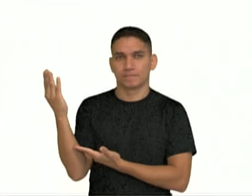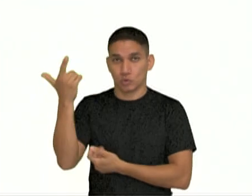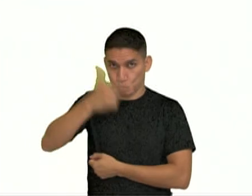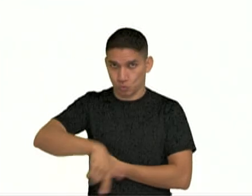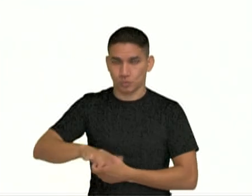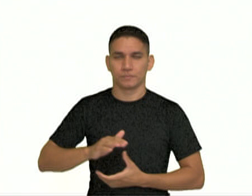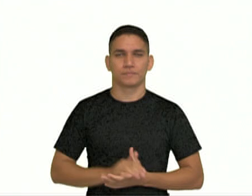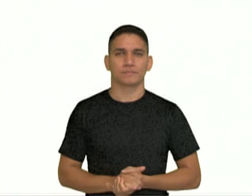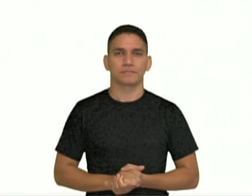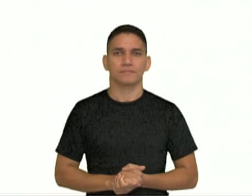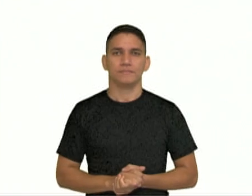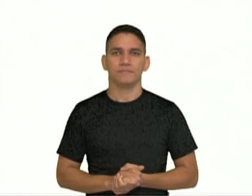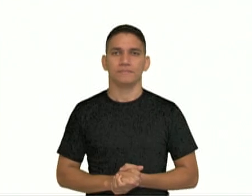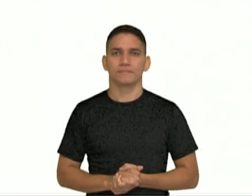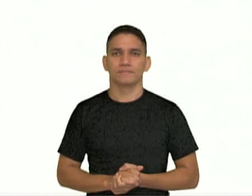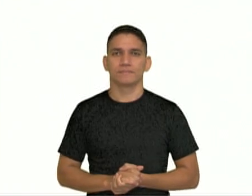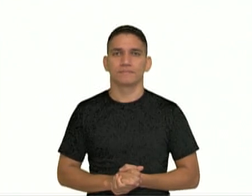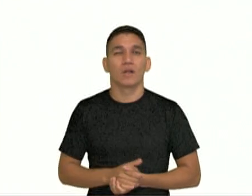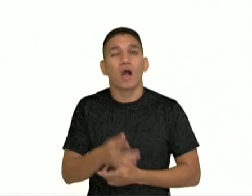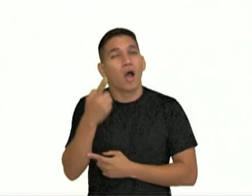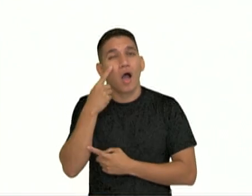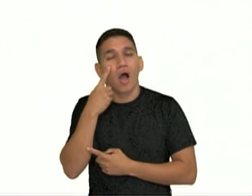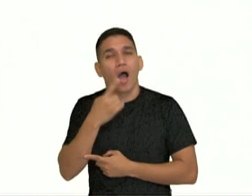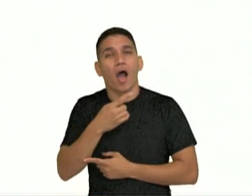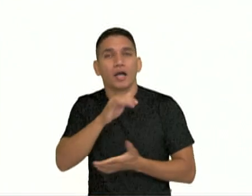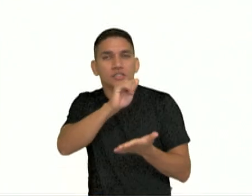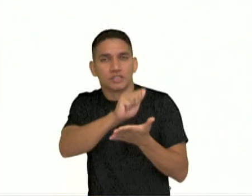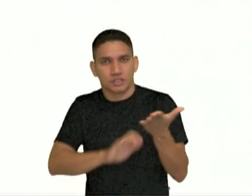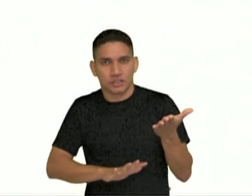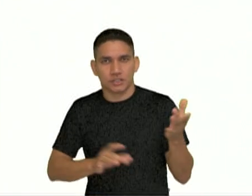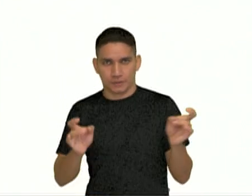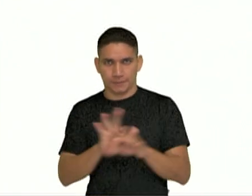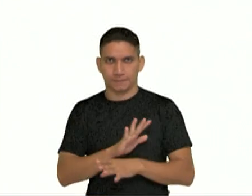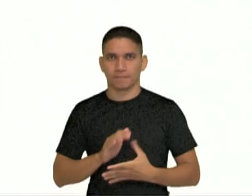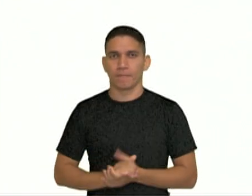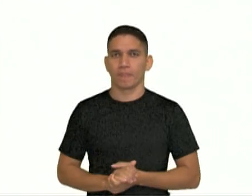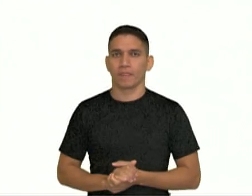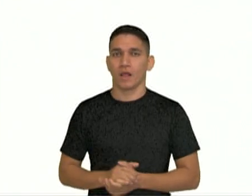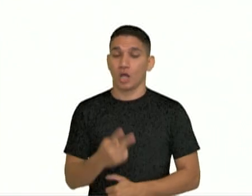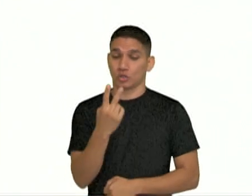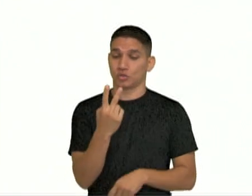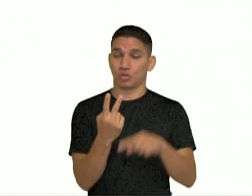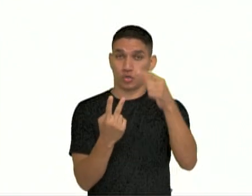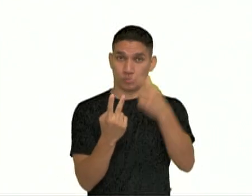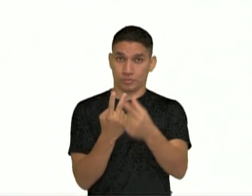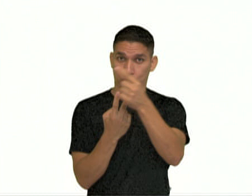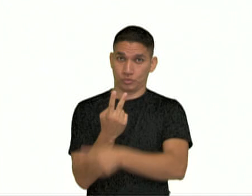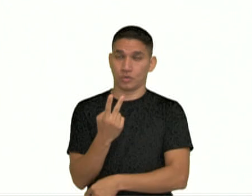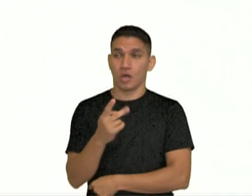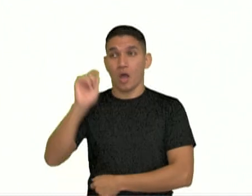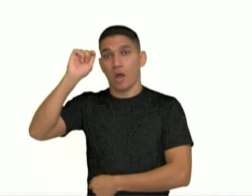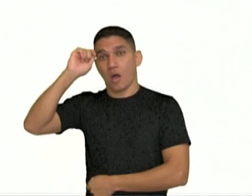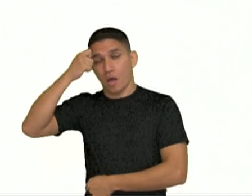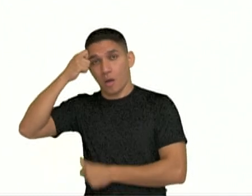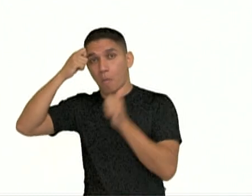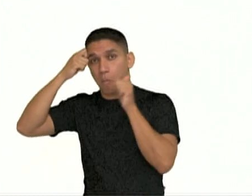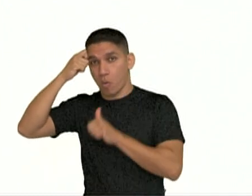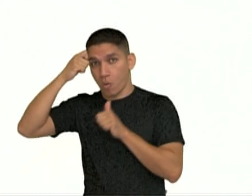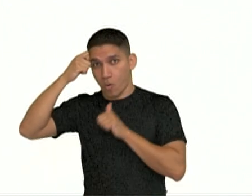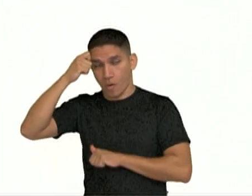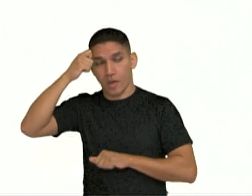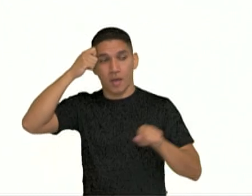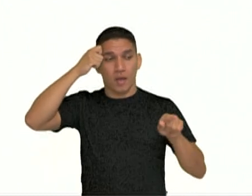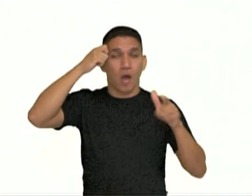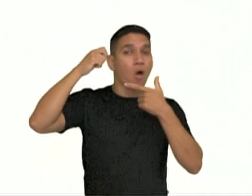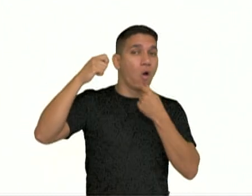novo. Olha esse exercício resolvido. Um casal formado por uma mulher negra e um homem branco poderá ter